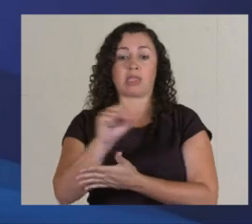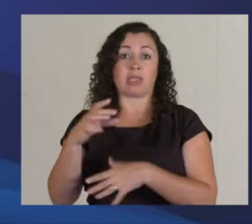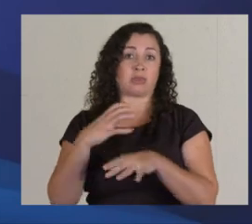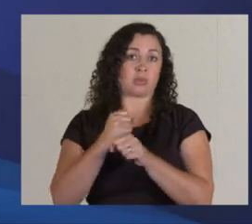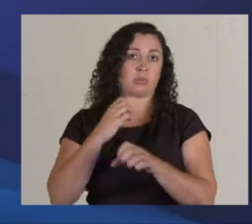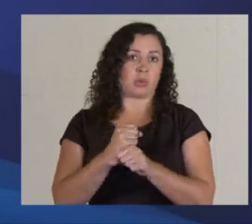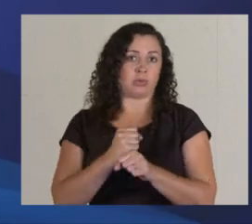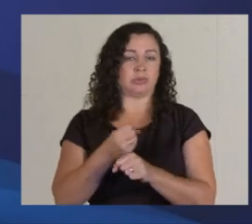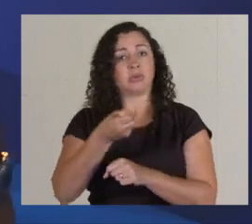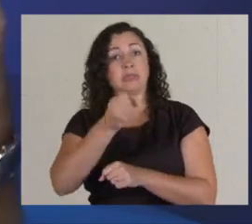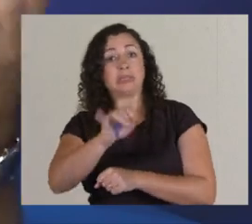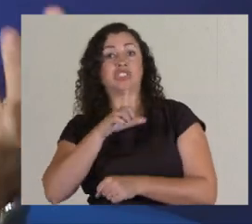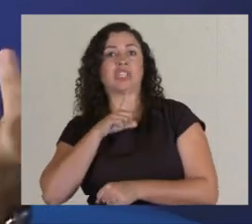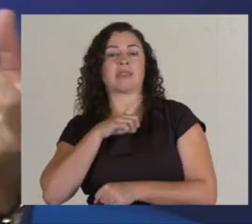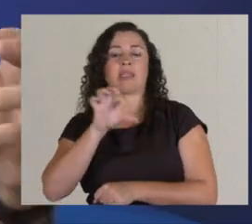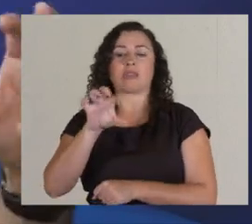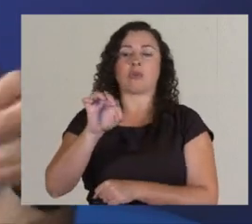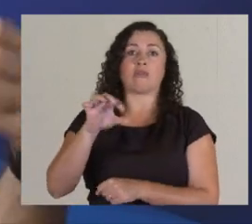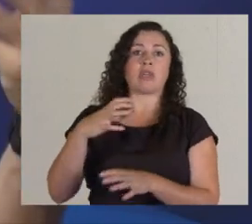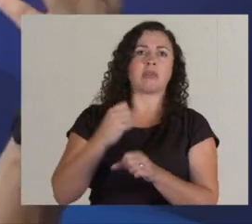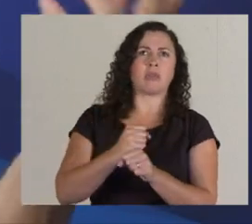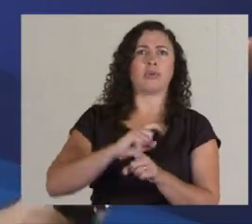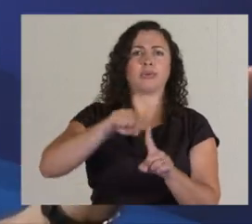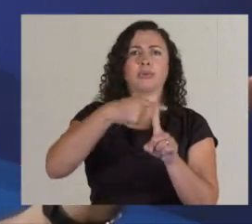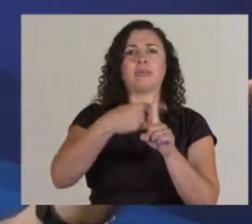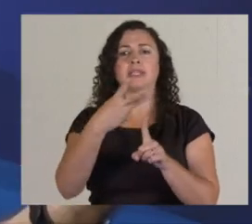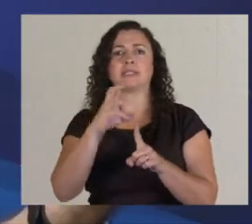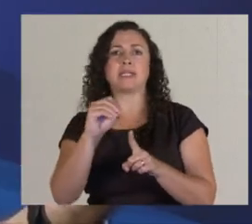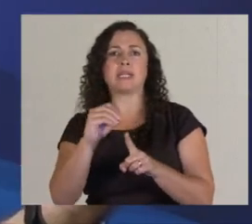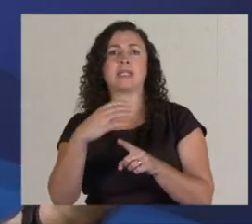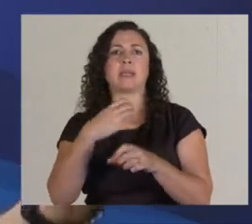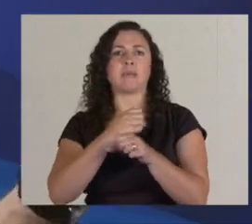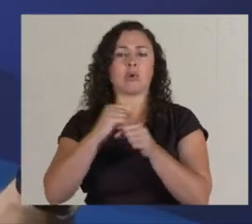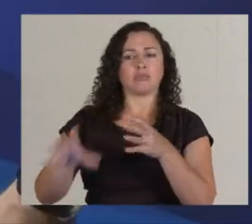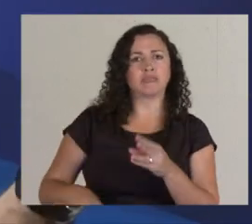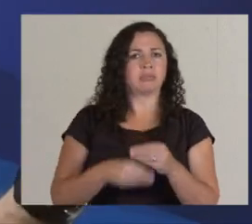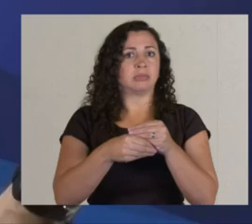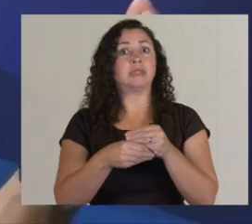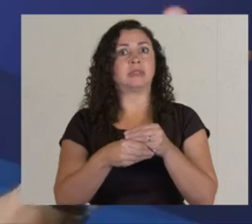500 pontos. Quem tinha 90 pontos mais 30 pontos por bonificação